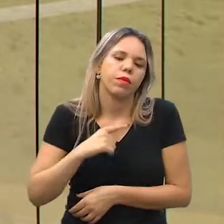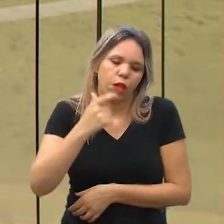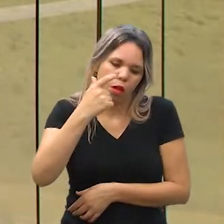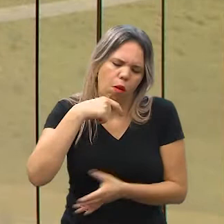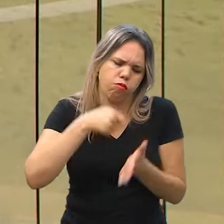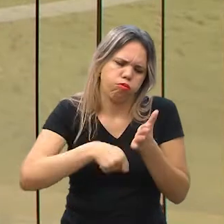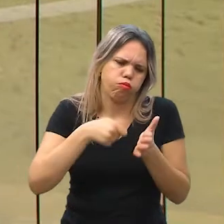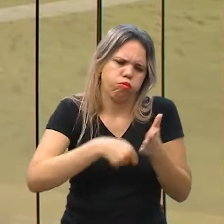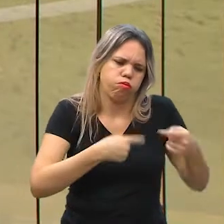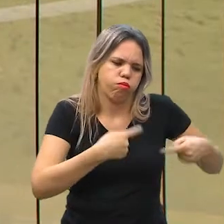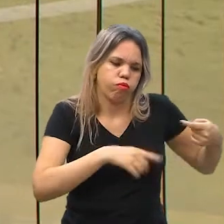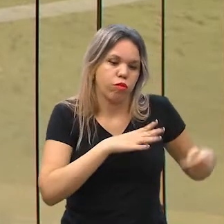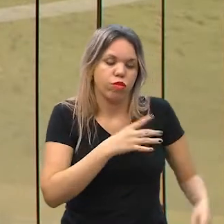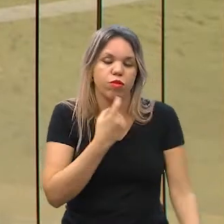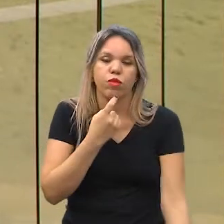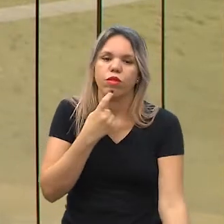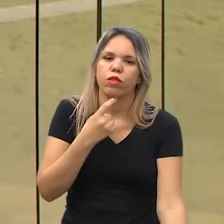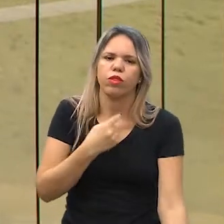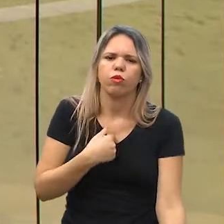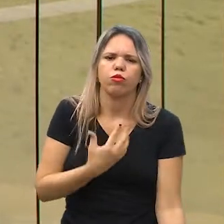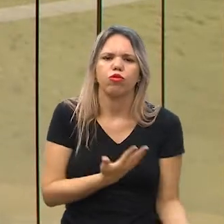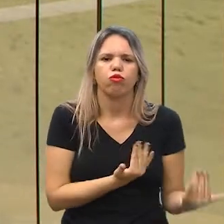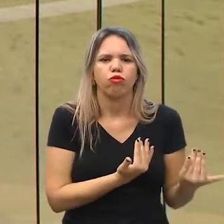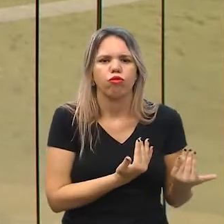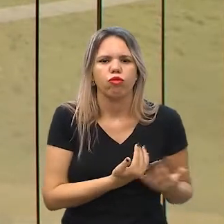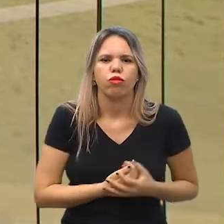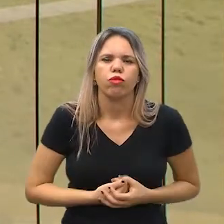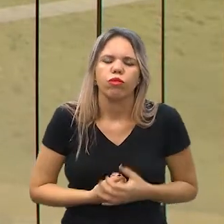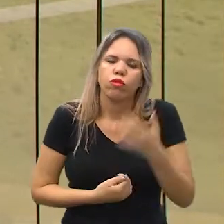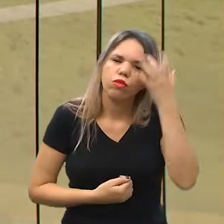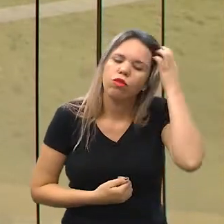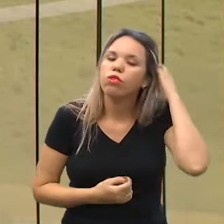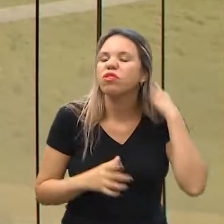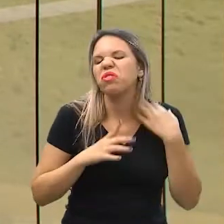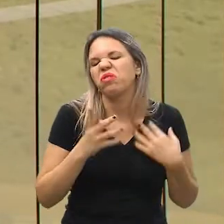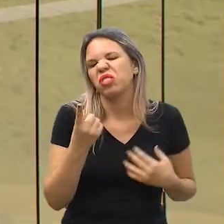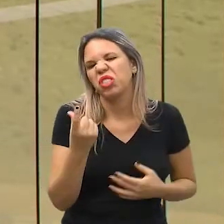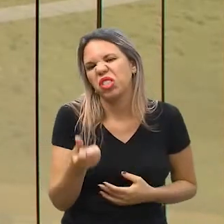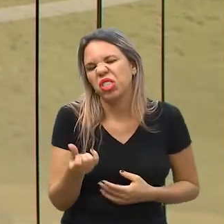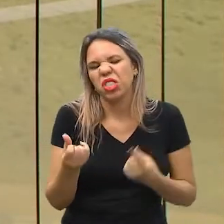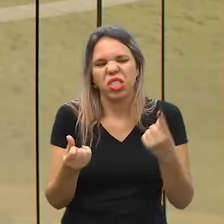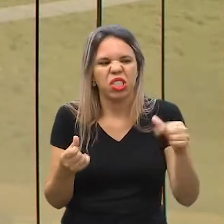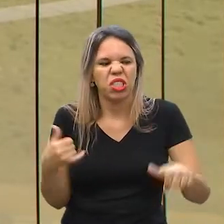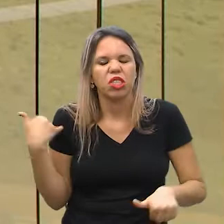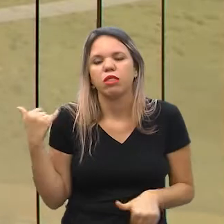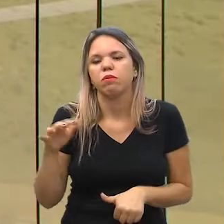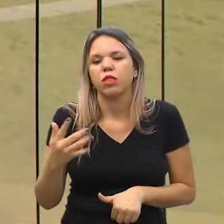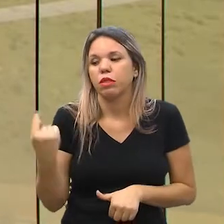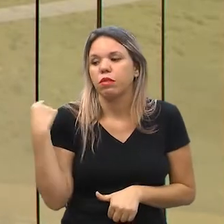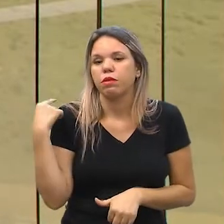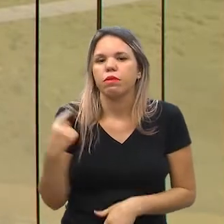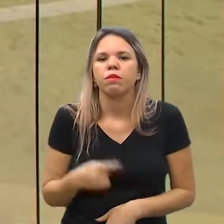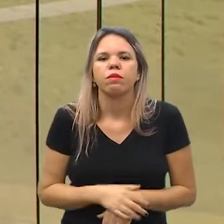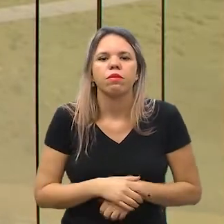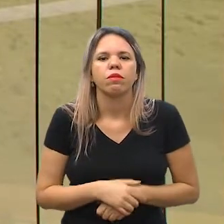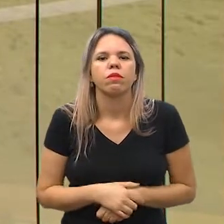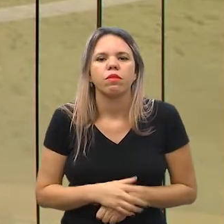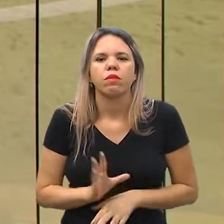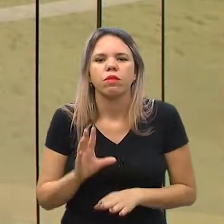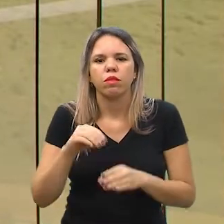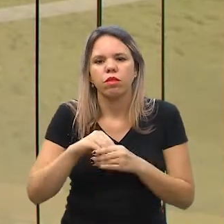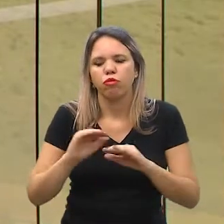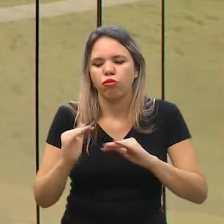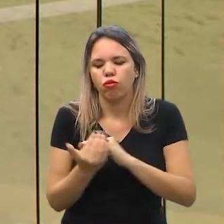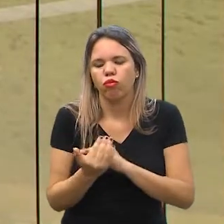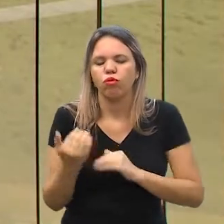ser político na cidade de Campinas. Eu era muito jovem ainda, talvez eu tivesse 16 ou 17 anos nesta época, que dentro